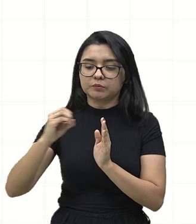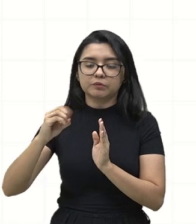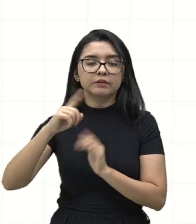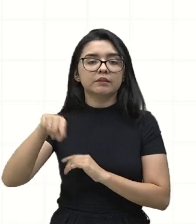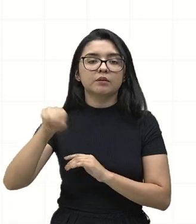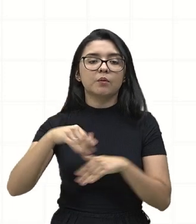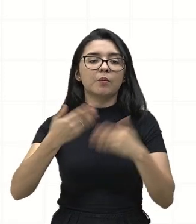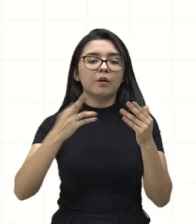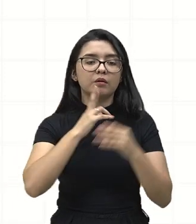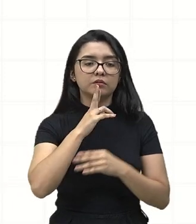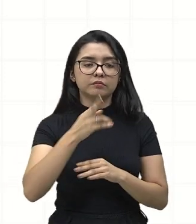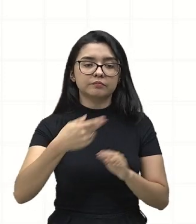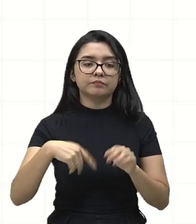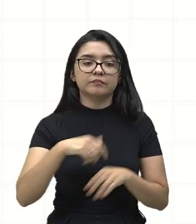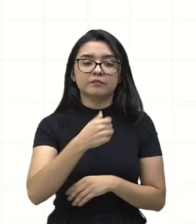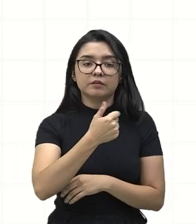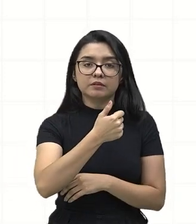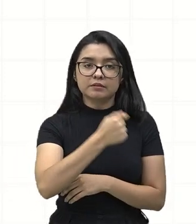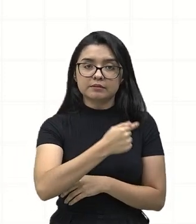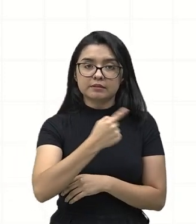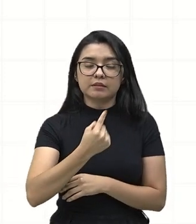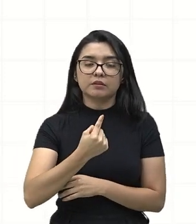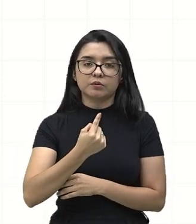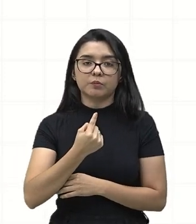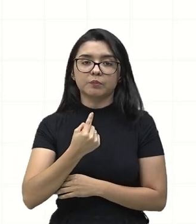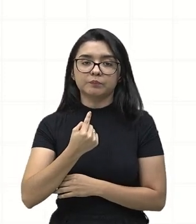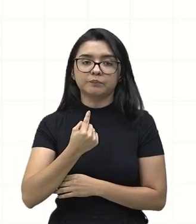ser o resultado? Quem sobra aqui?